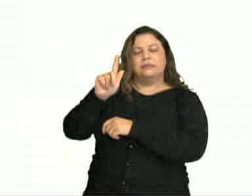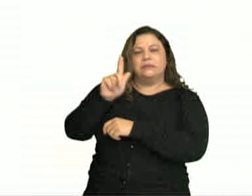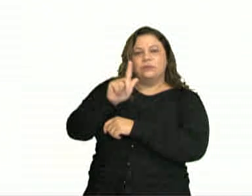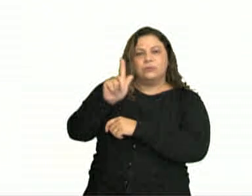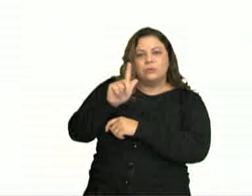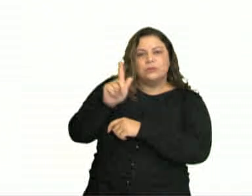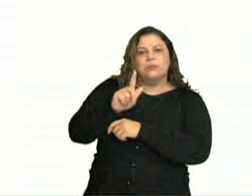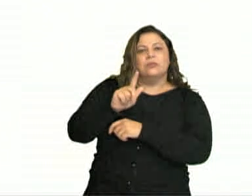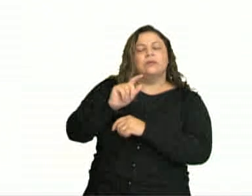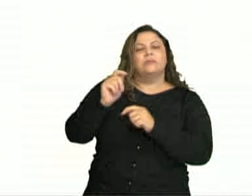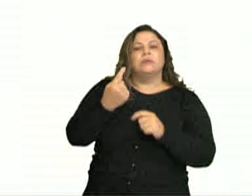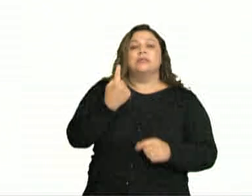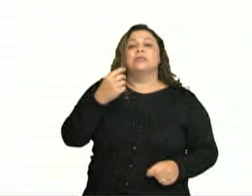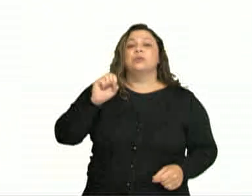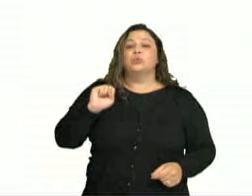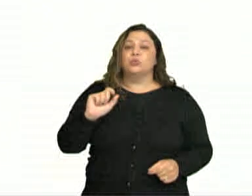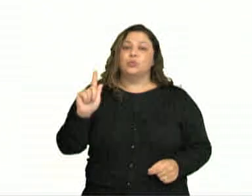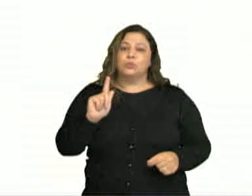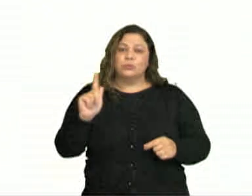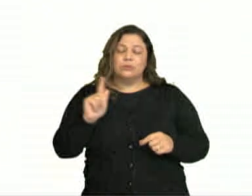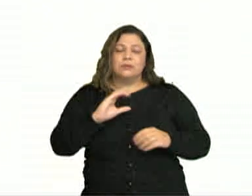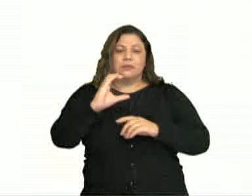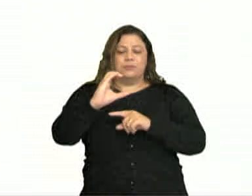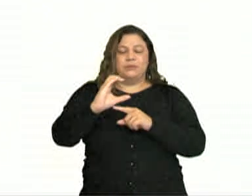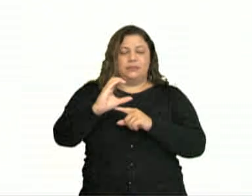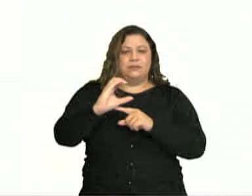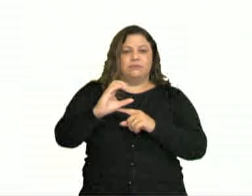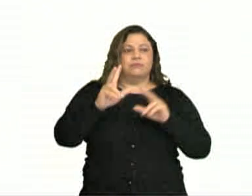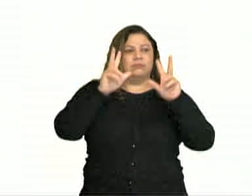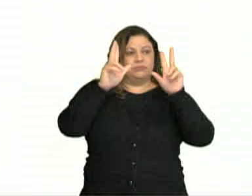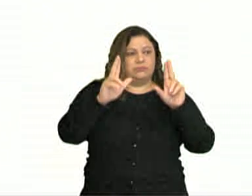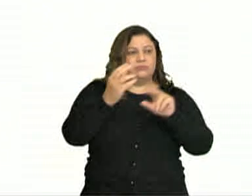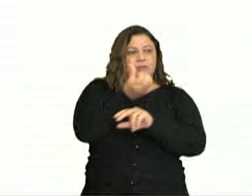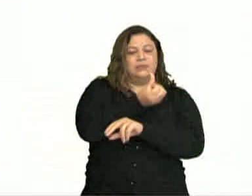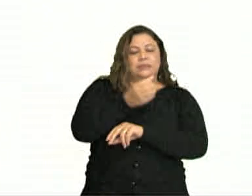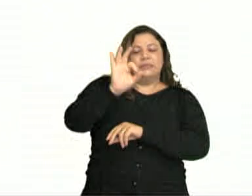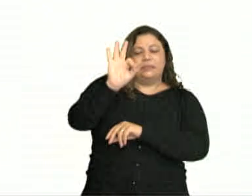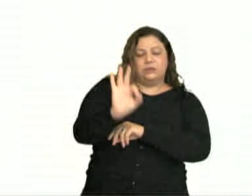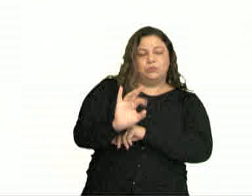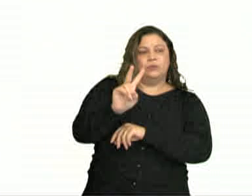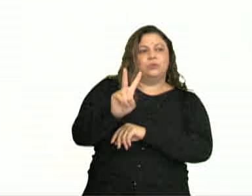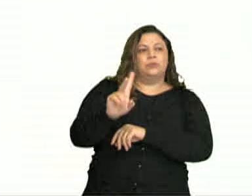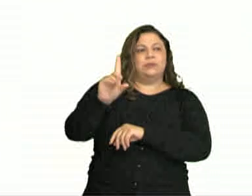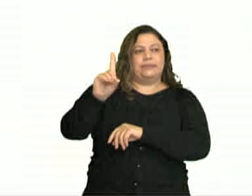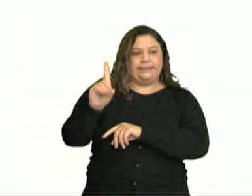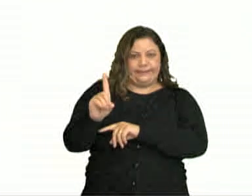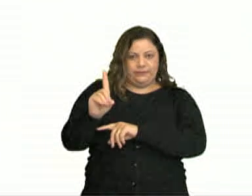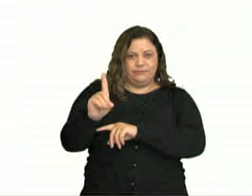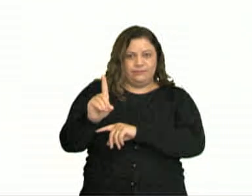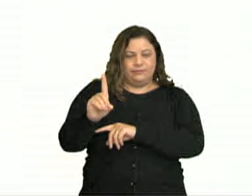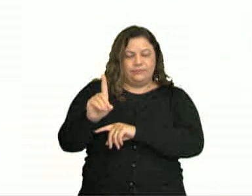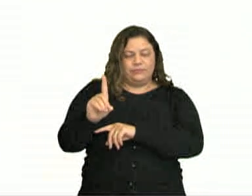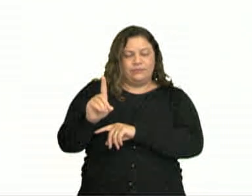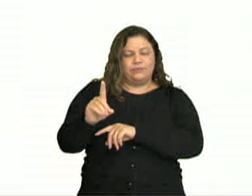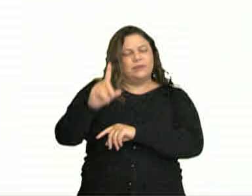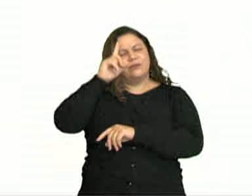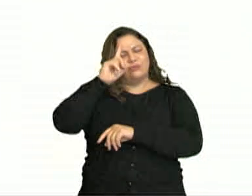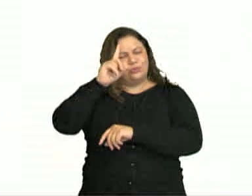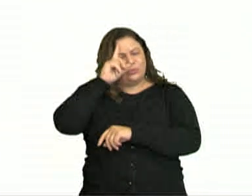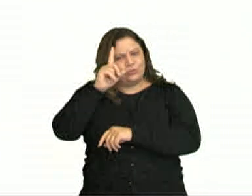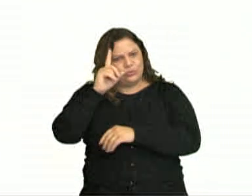ingeridos 18 gramas de carboidrato, que equivale a 6% do VD, que é o valor diário, né, que